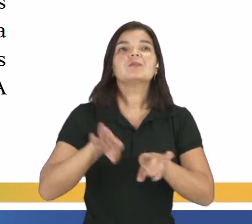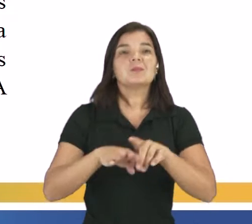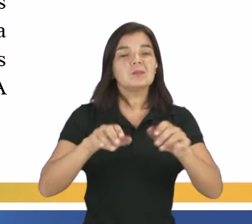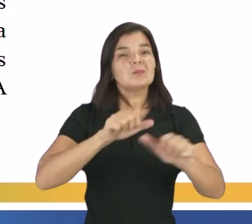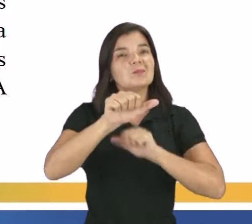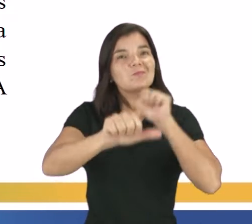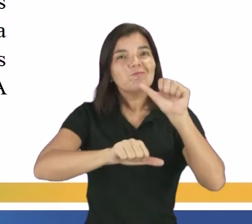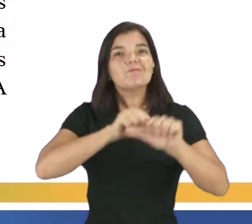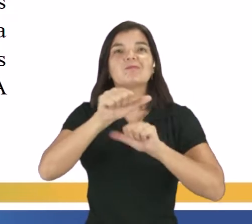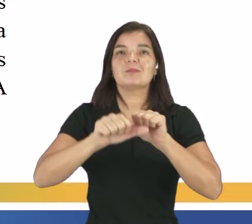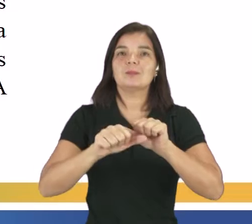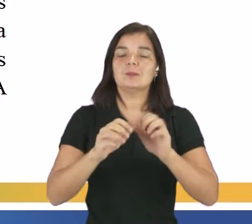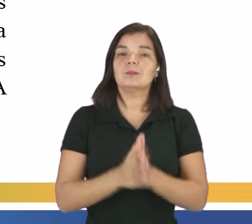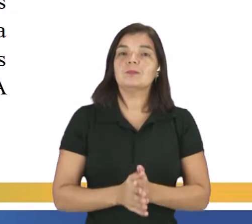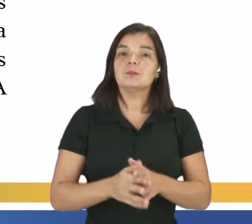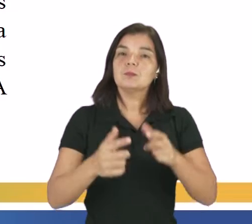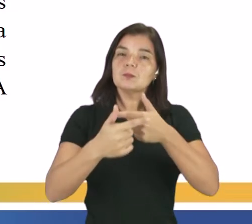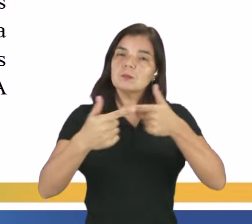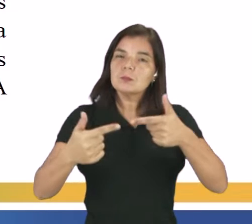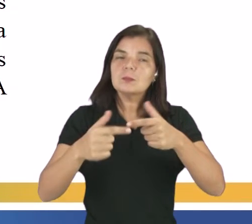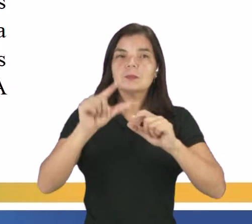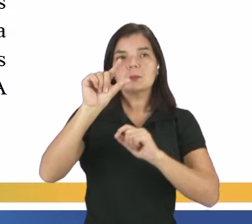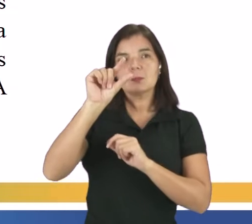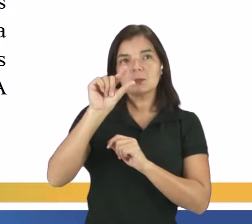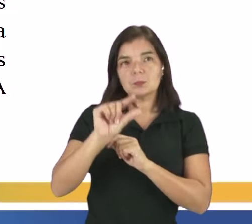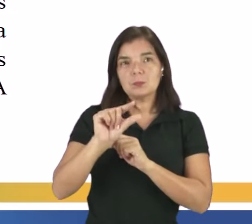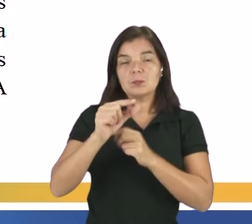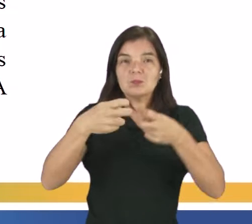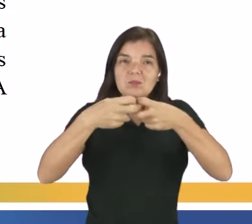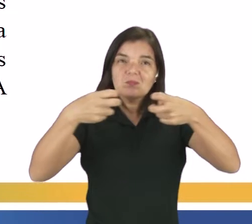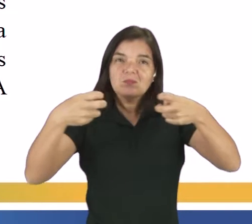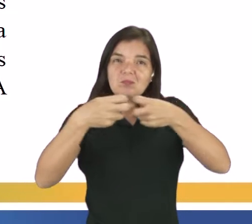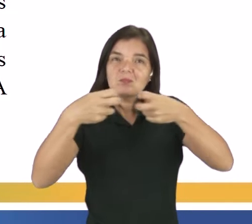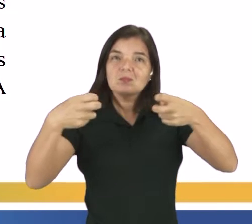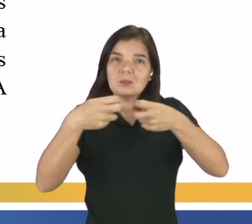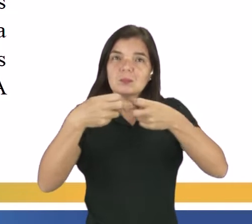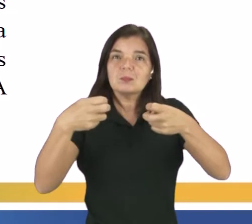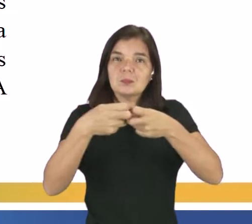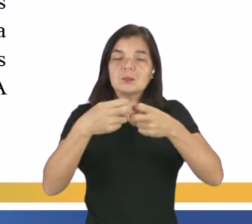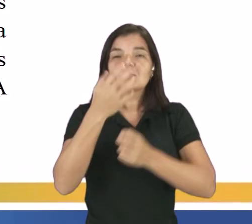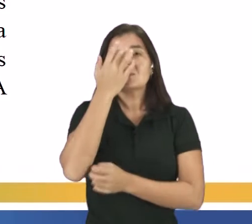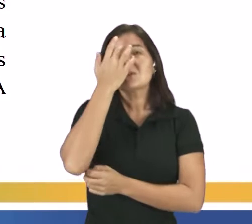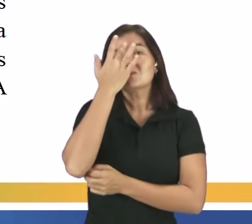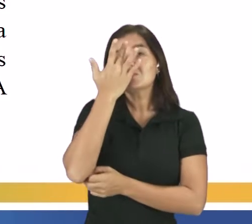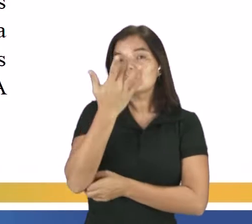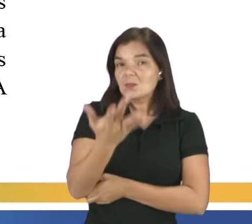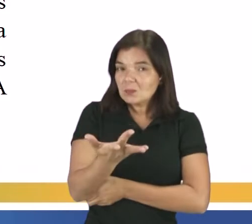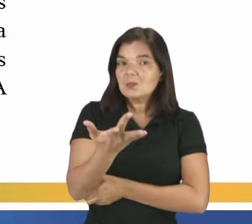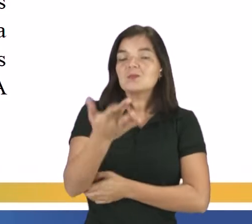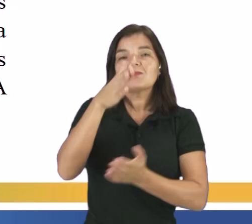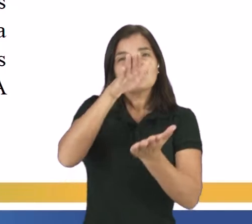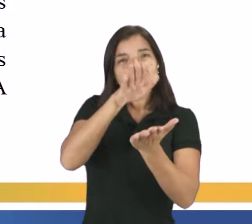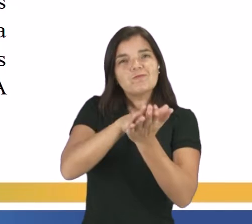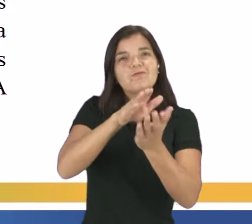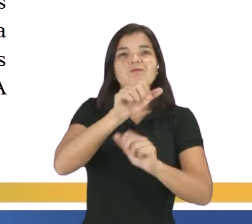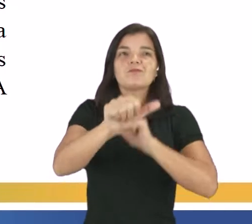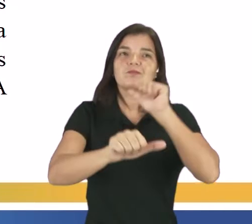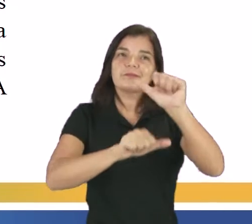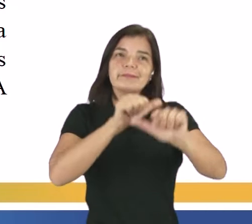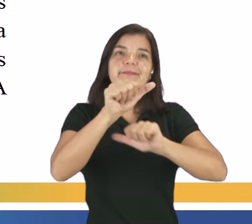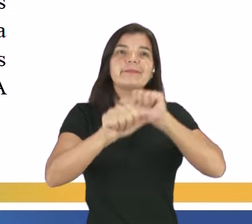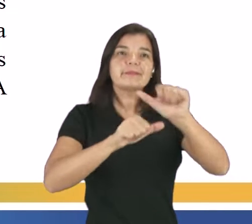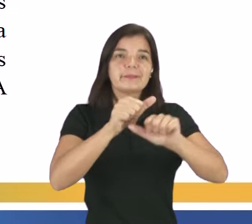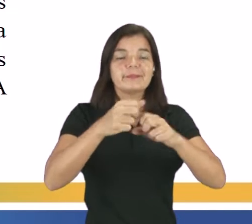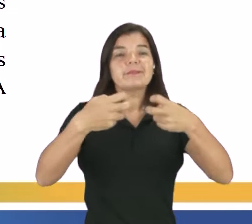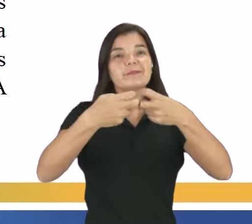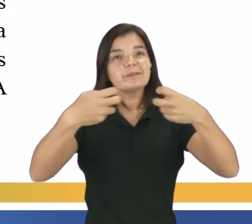força para sofrer alguma deformação. Os materiais com baixas constantes elásticas, por sua vez, são facilmente